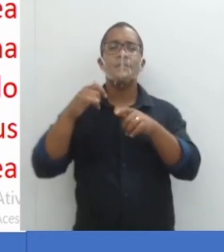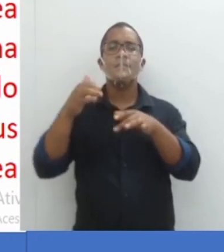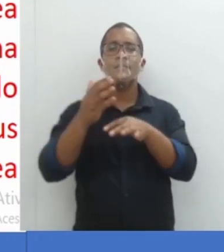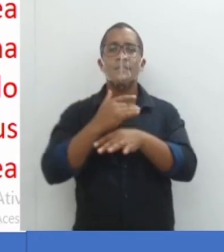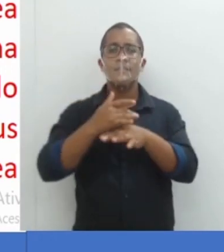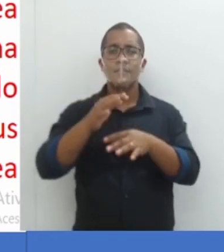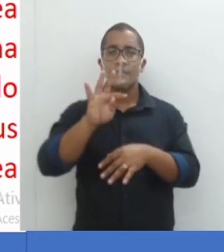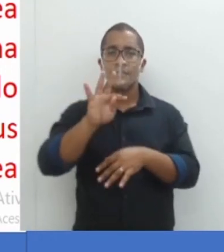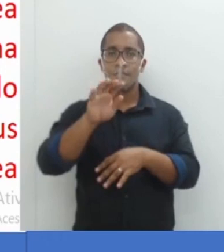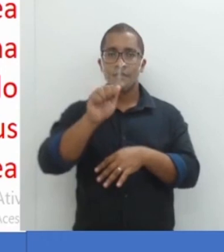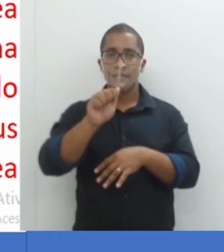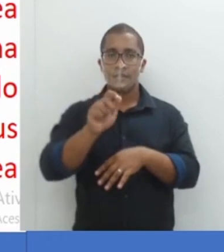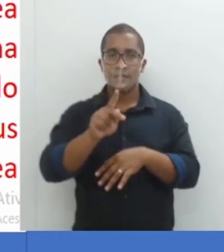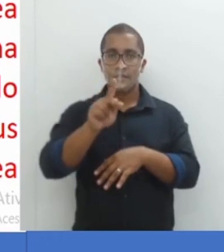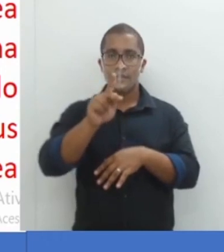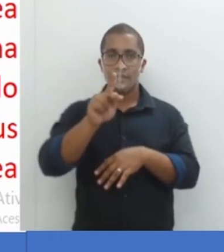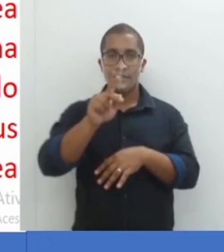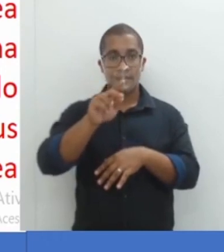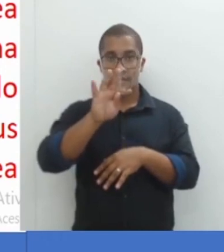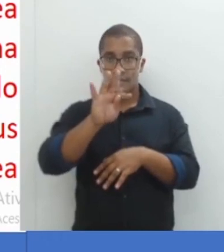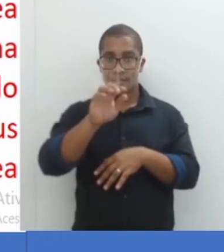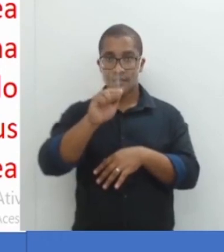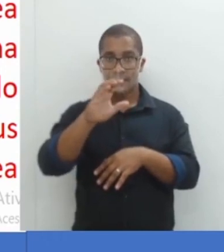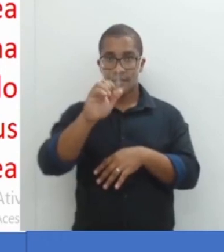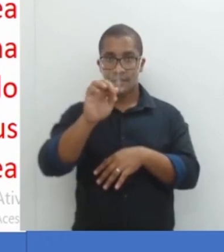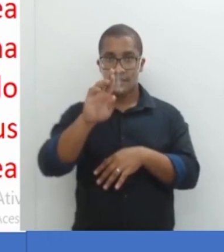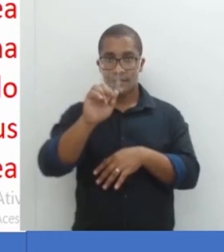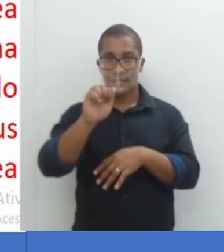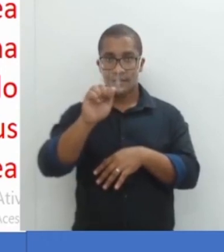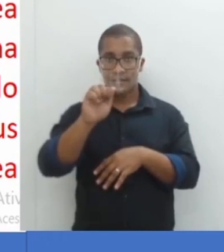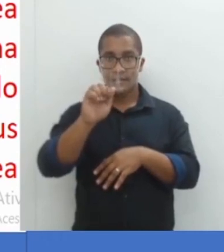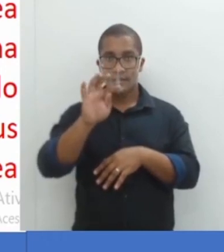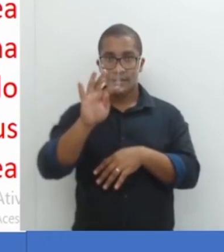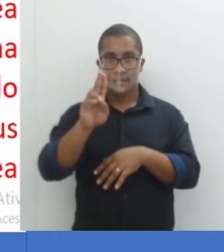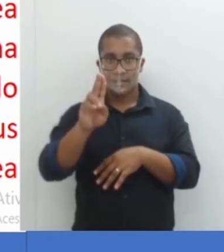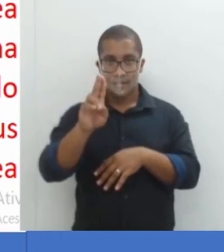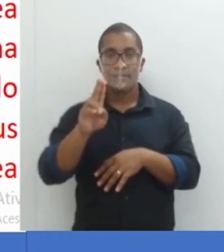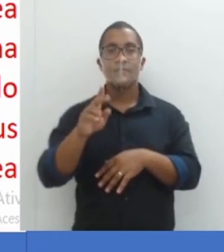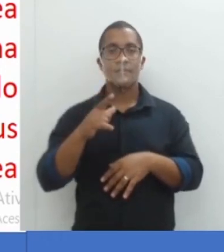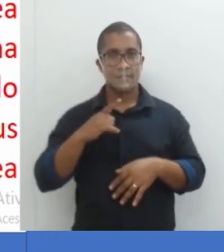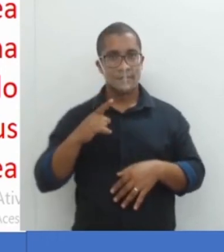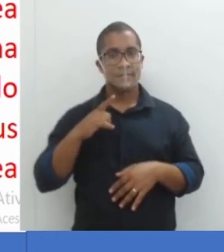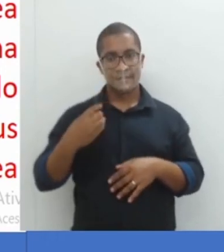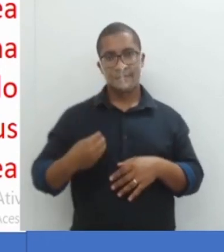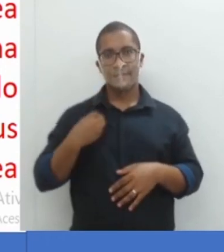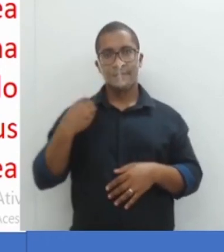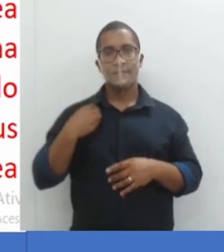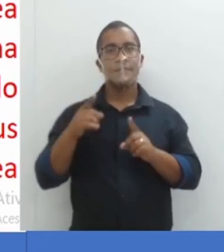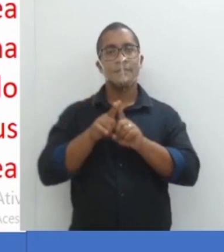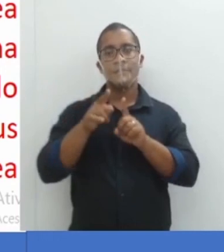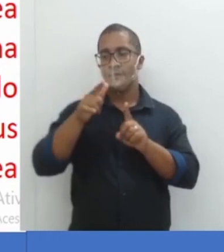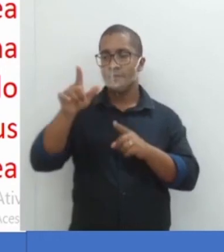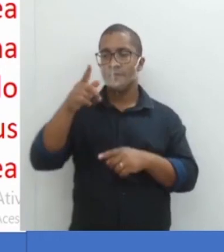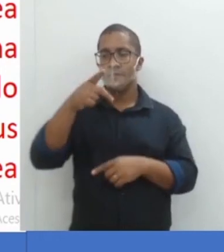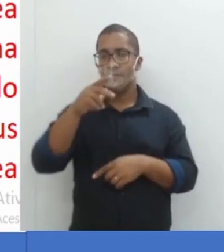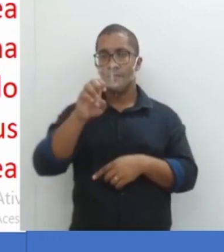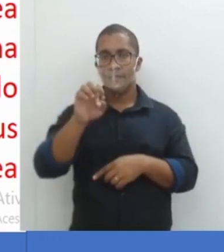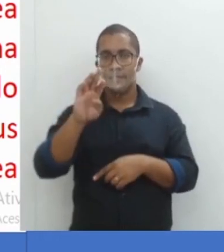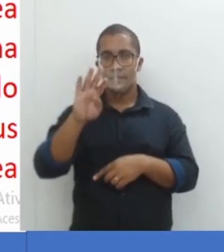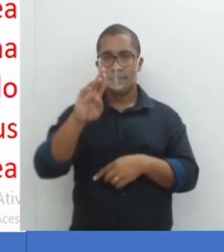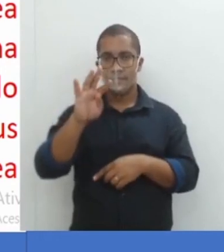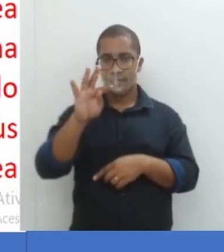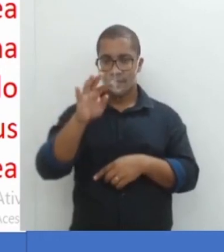Tacaratu. Um forte abraço para o povo de lá, e de Petrolândia, alô meu sertão lindo, maravilhoso, também no nosso